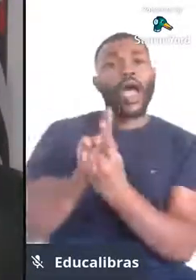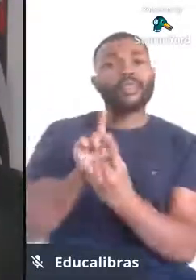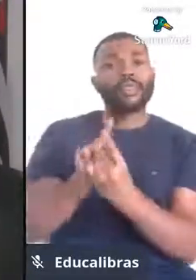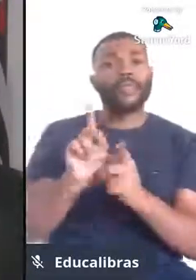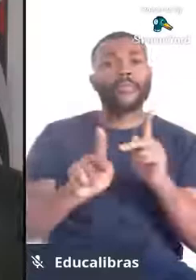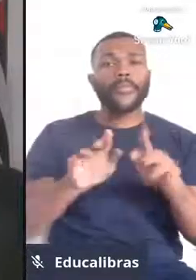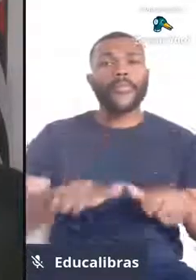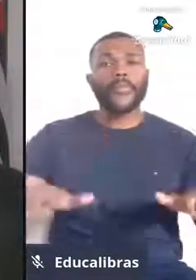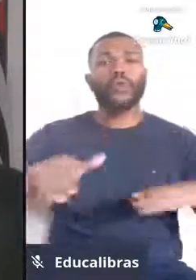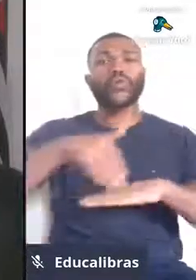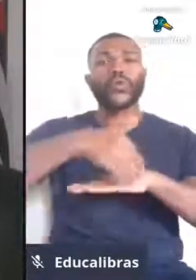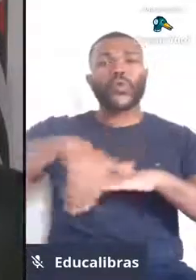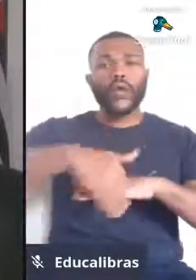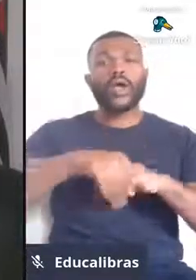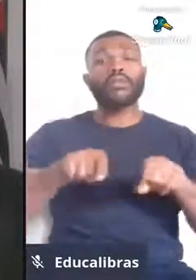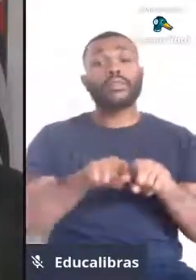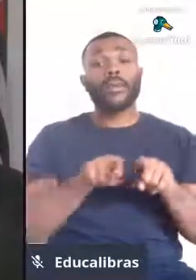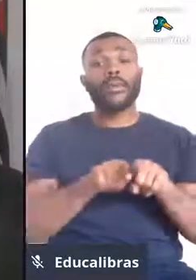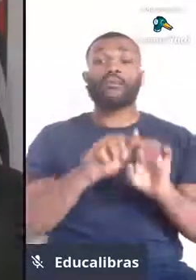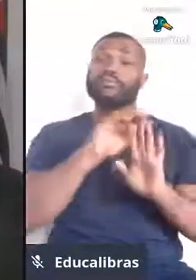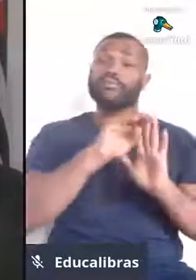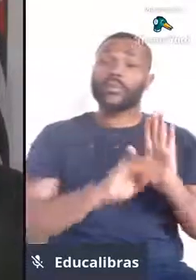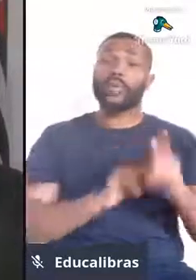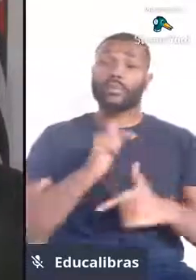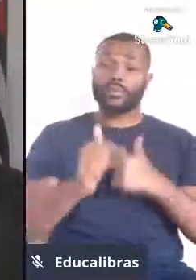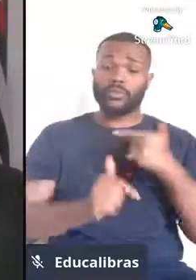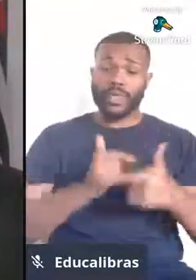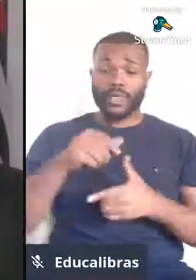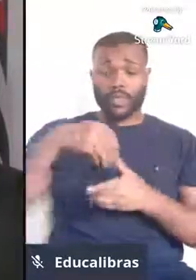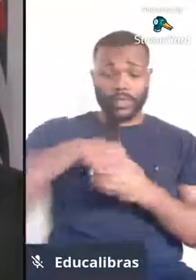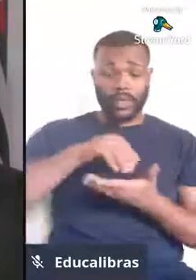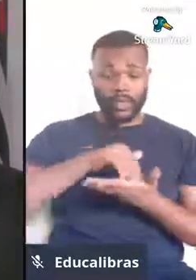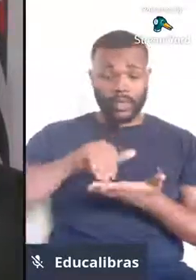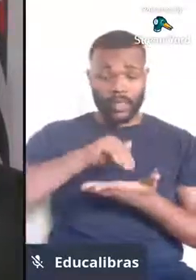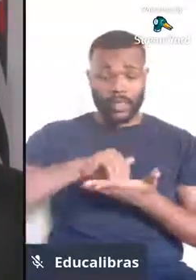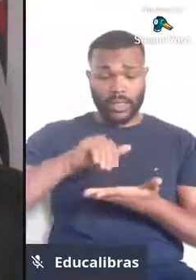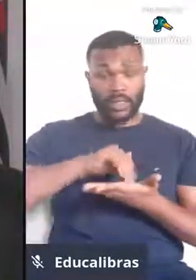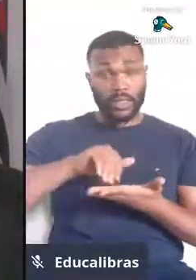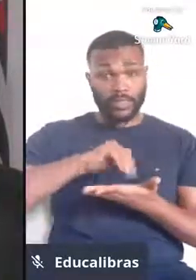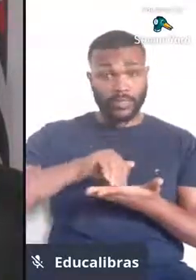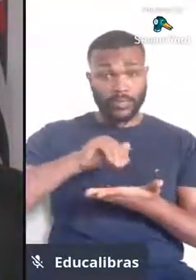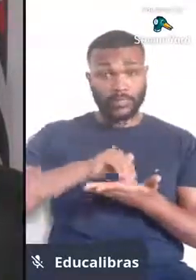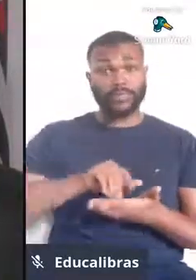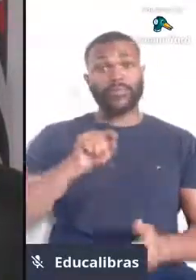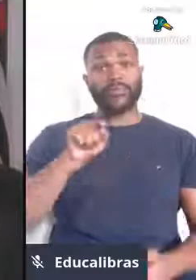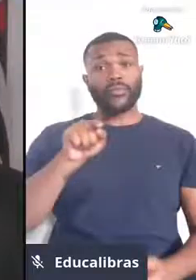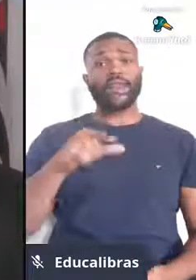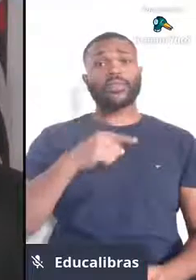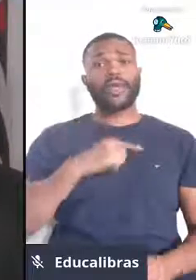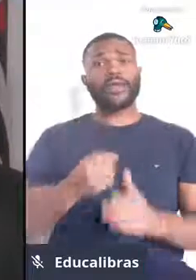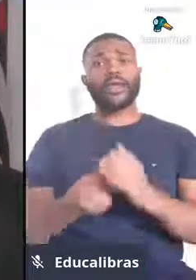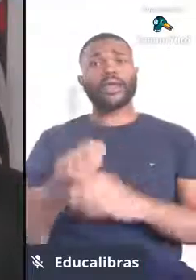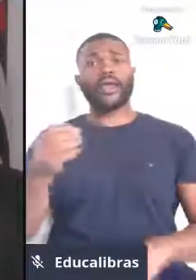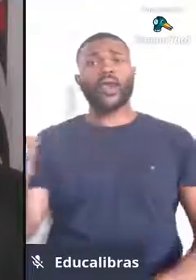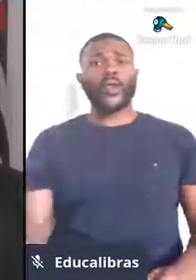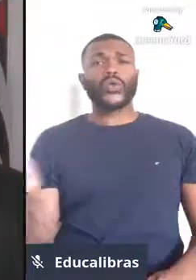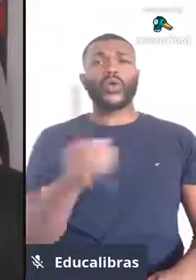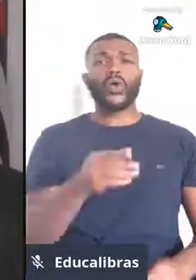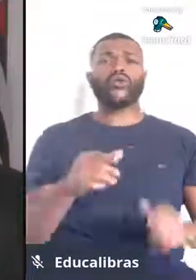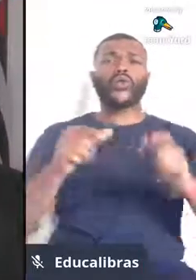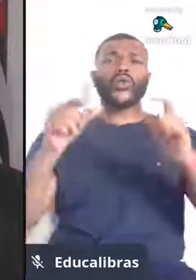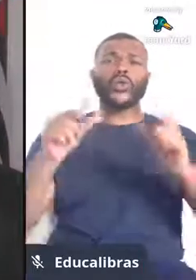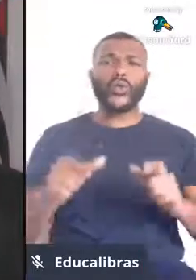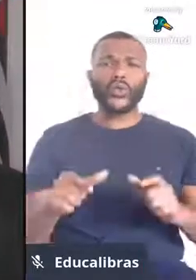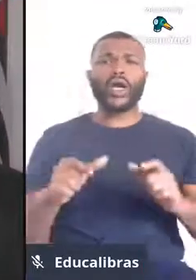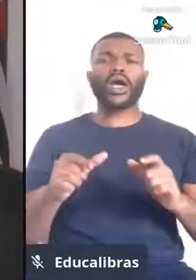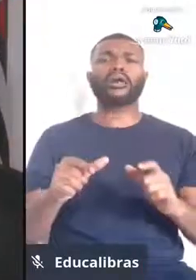de doações que a gente está desenvolvendo aqui dentro da secretaria. Você teve a criação de novos espaços para